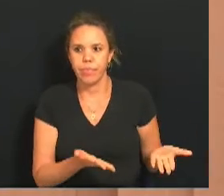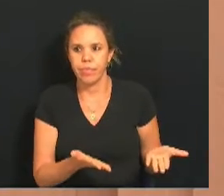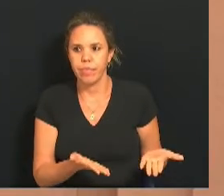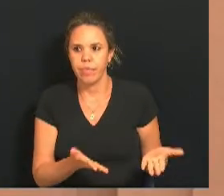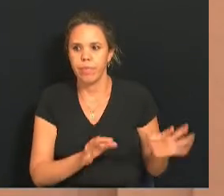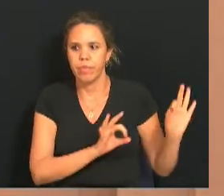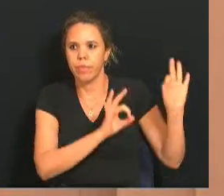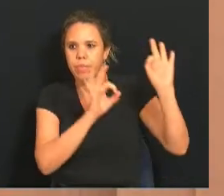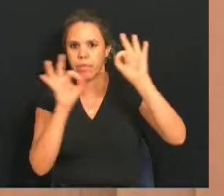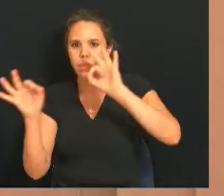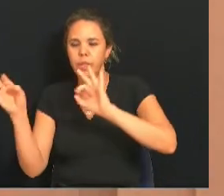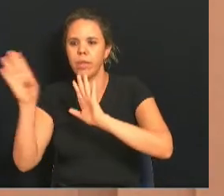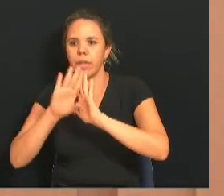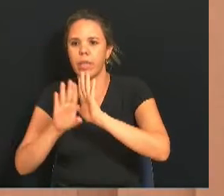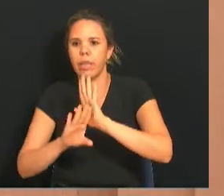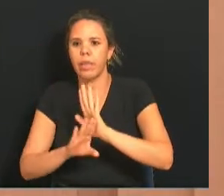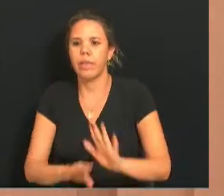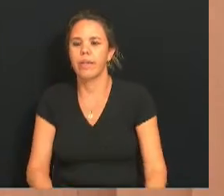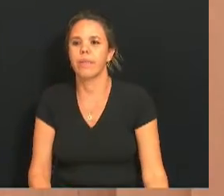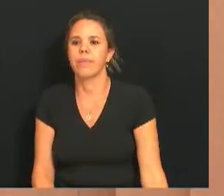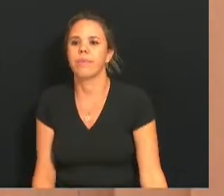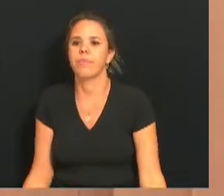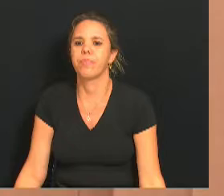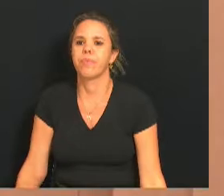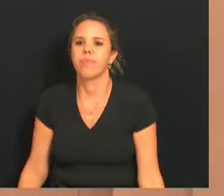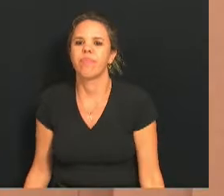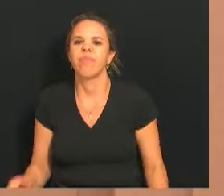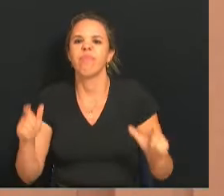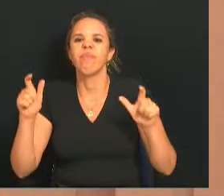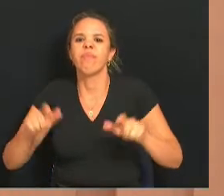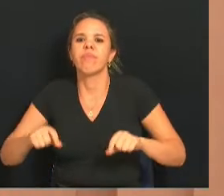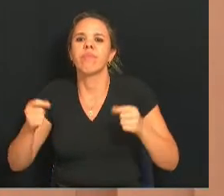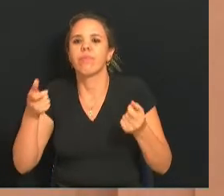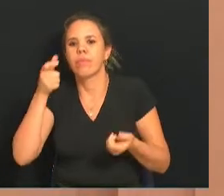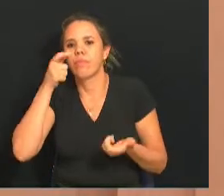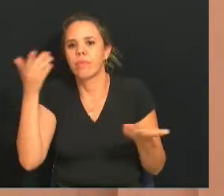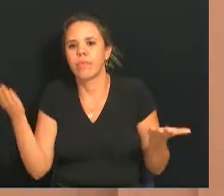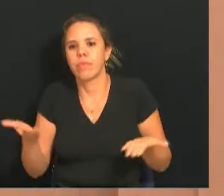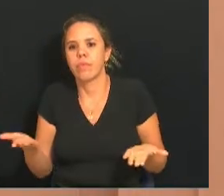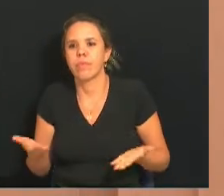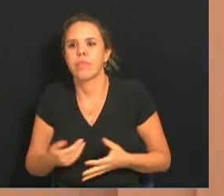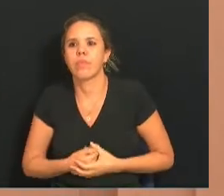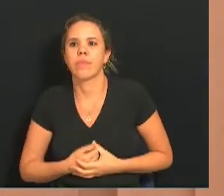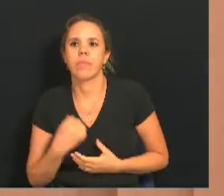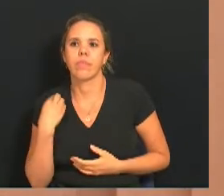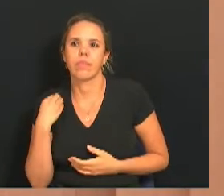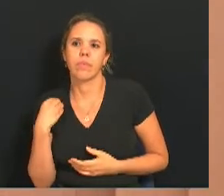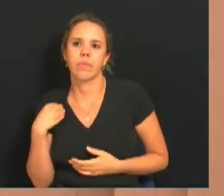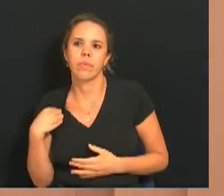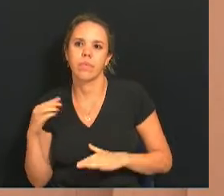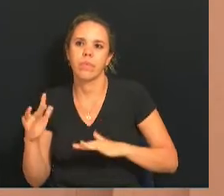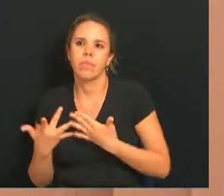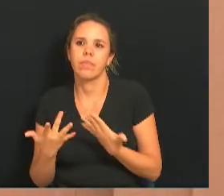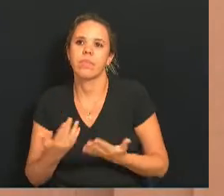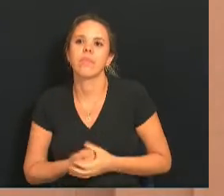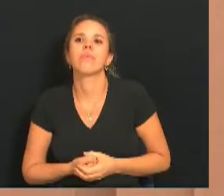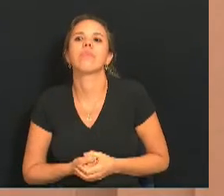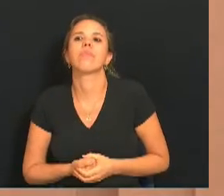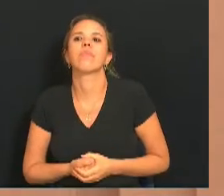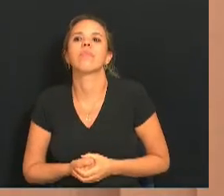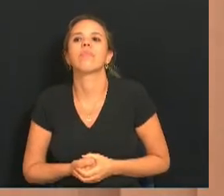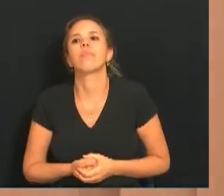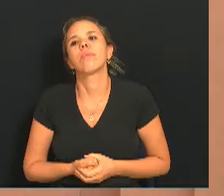acompanha a nossa programação ao vivo da sua casa ou do seu trabalho. Estamos ao vivo neste momento pelas nossas redes sociais e também pelos